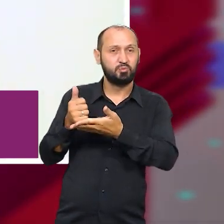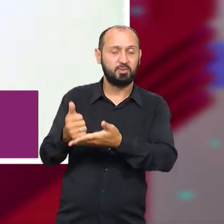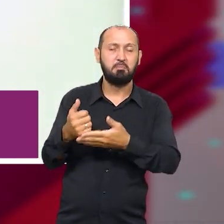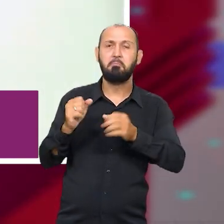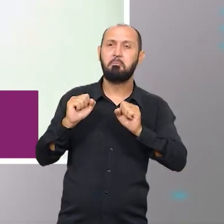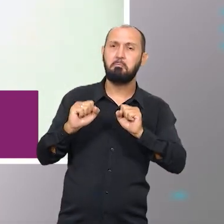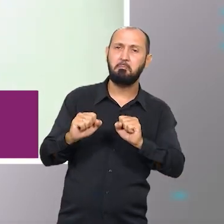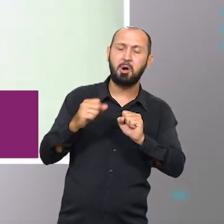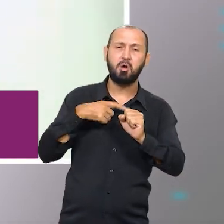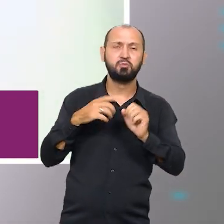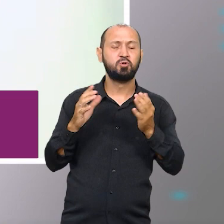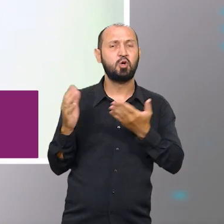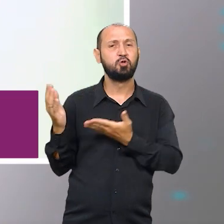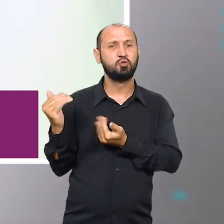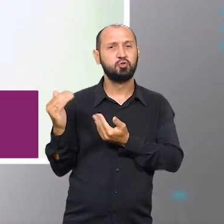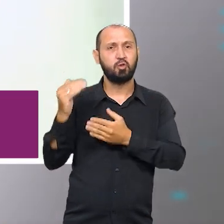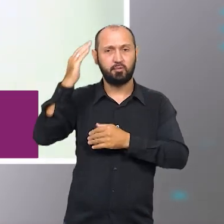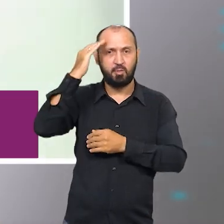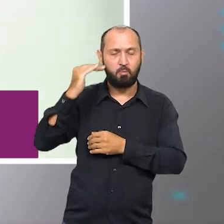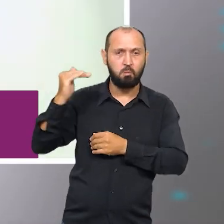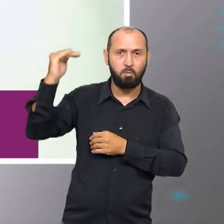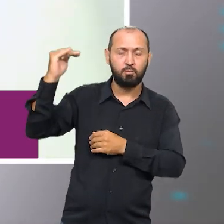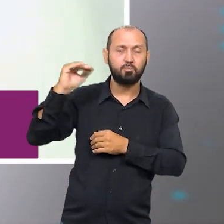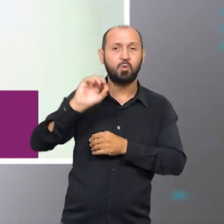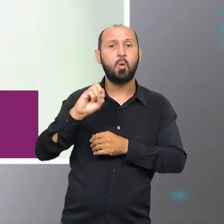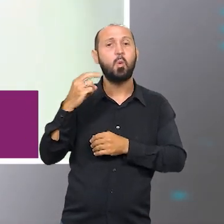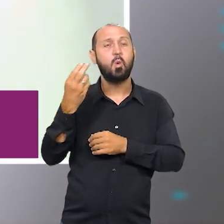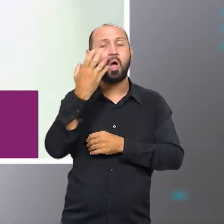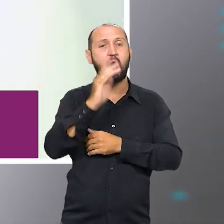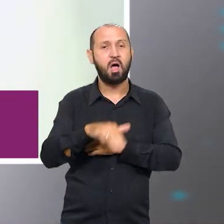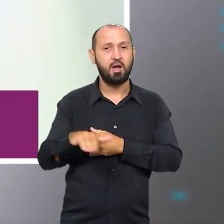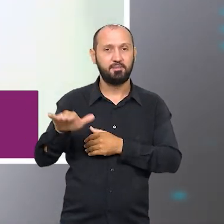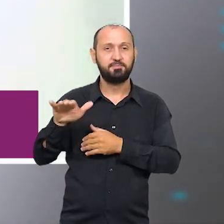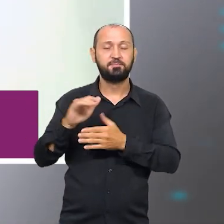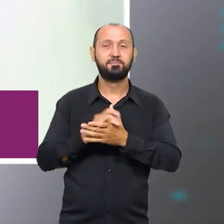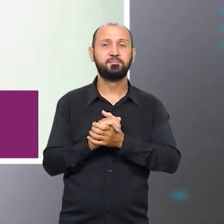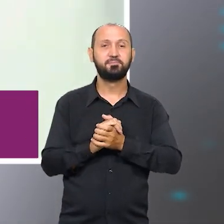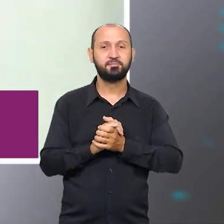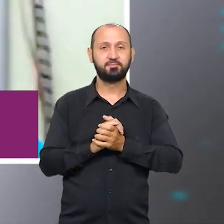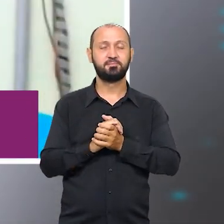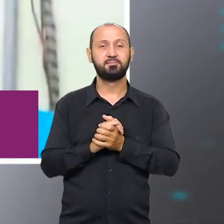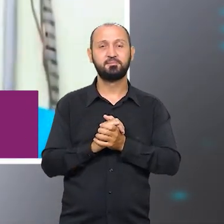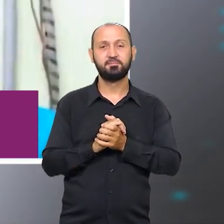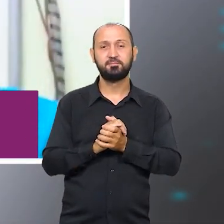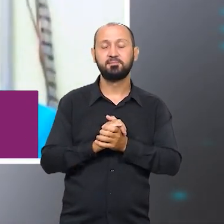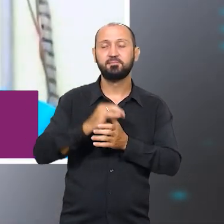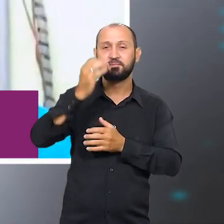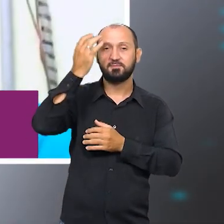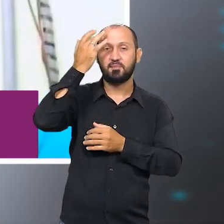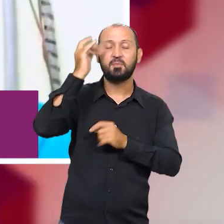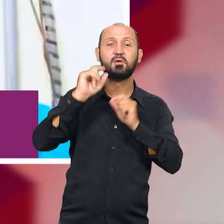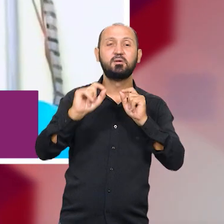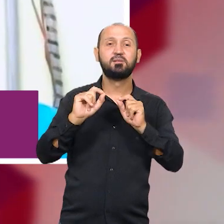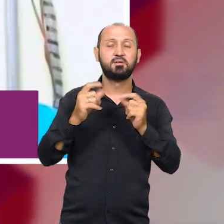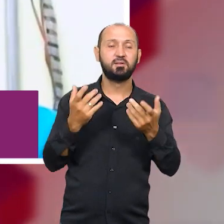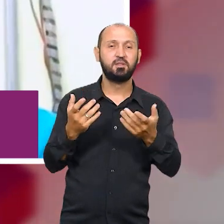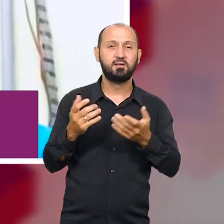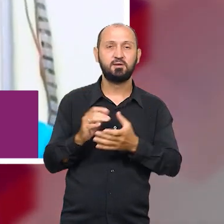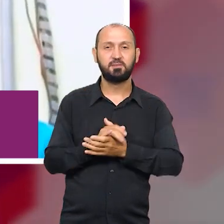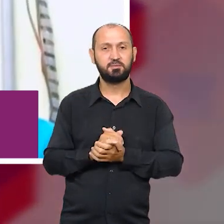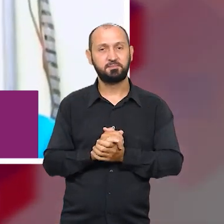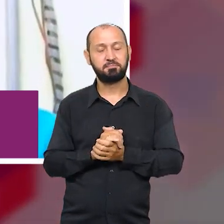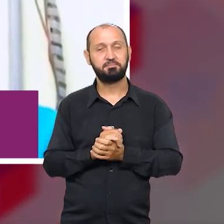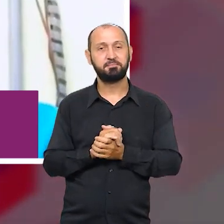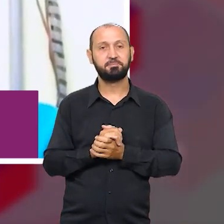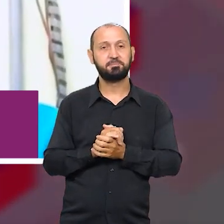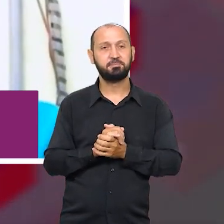dessa pessoa, seja jovem, adulto ou criança, né? E eu acho bacana a gente destacar